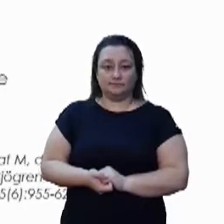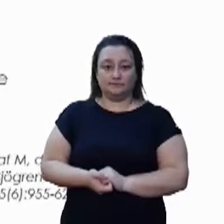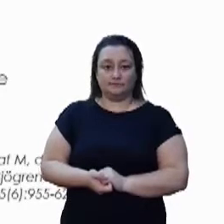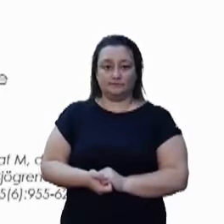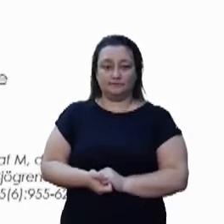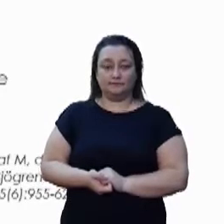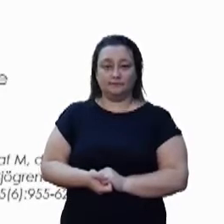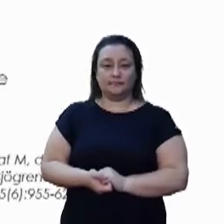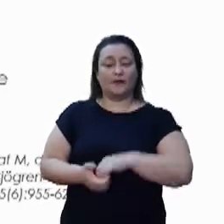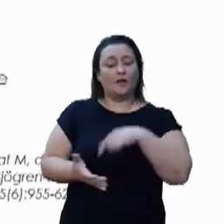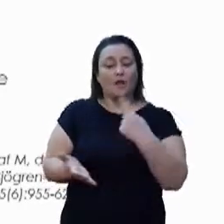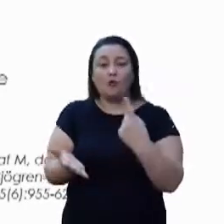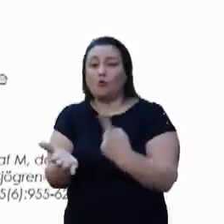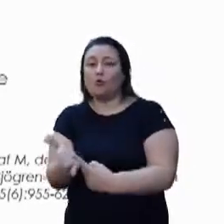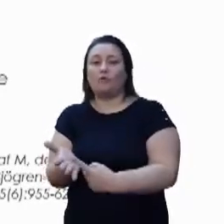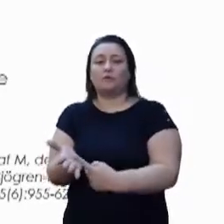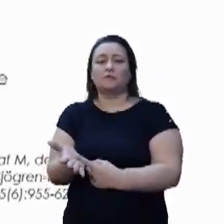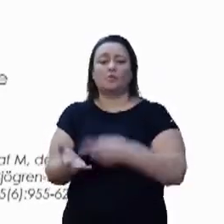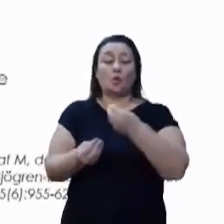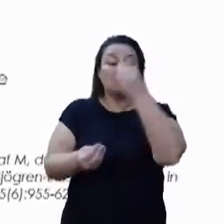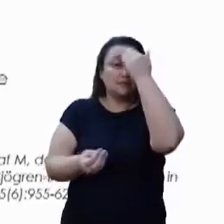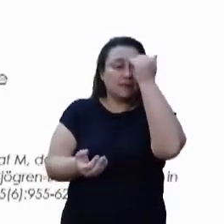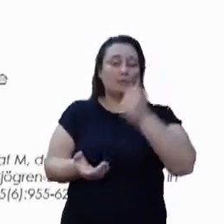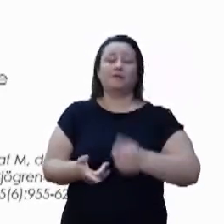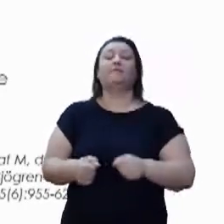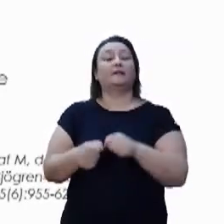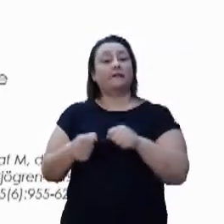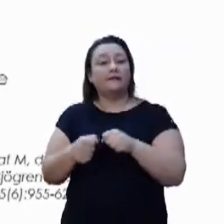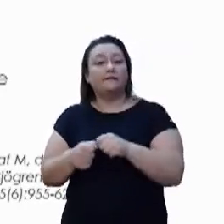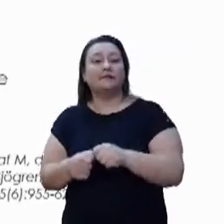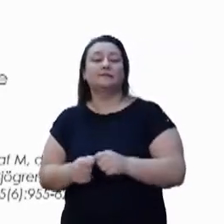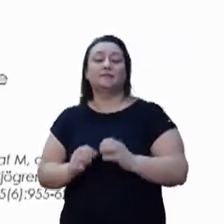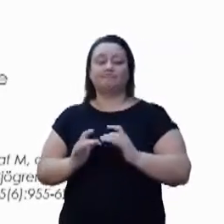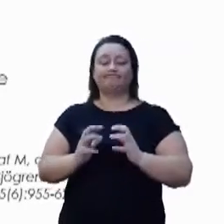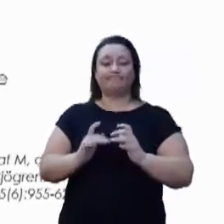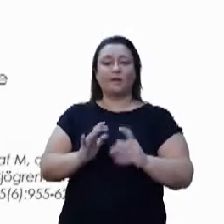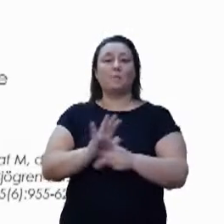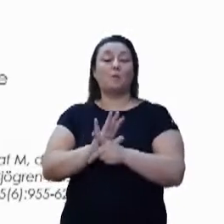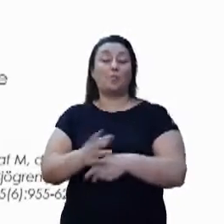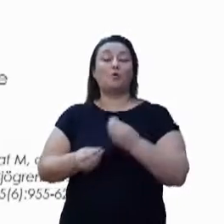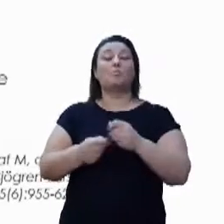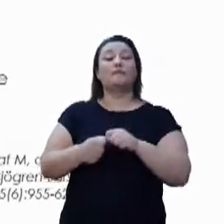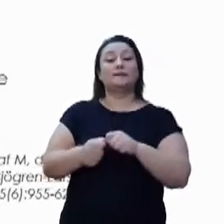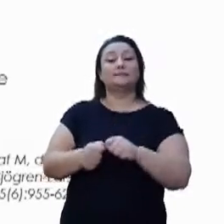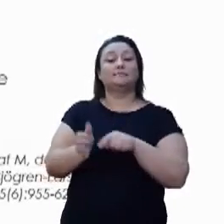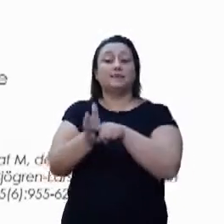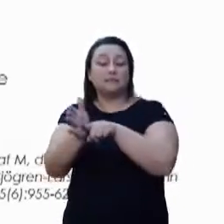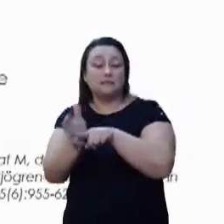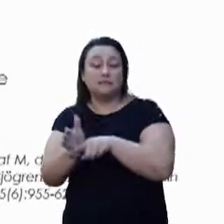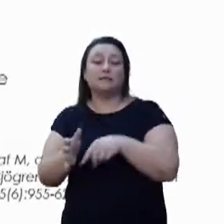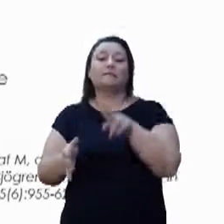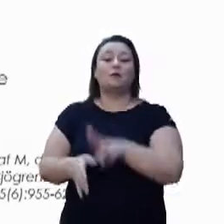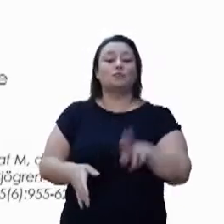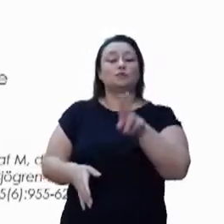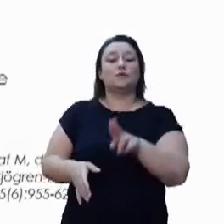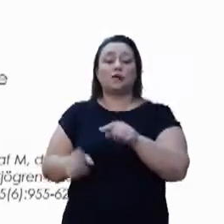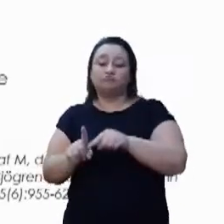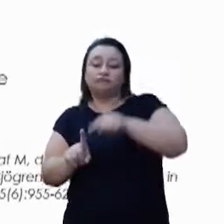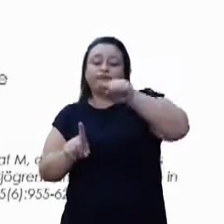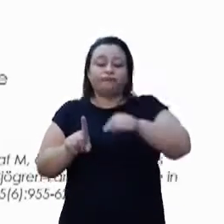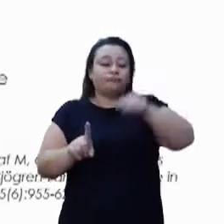A confirmação do diagnóstico ela vai ser feita pela dosagem da atividade da enzima, aldeído graxo desidrogenase, em cultura de fibroblastos